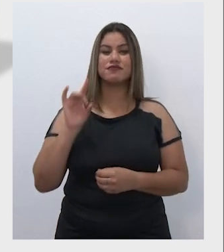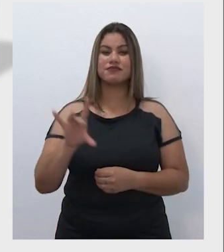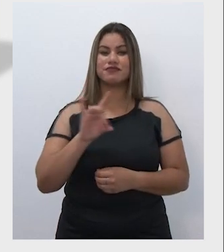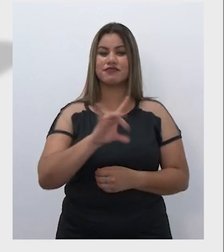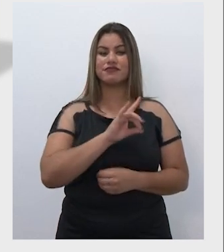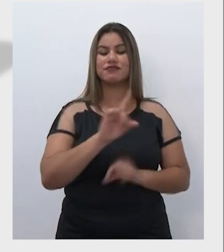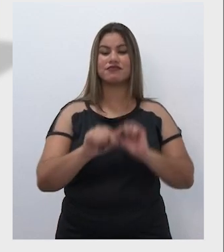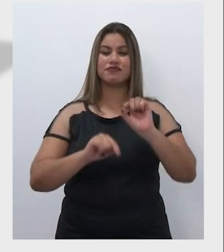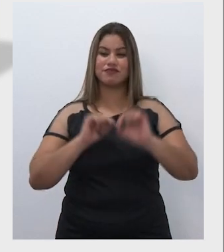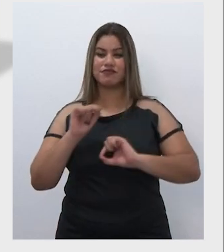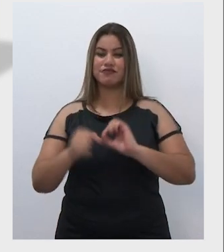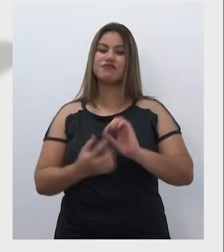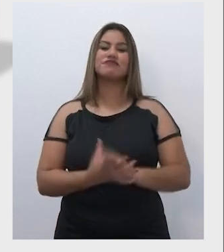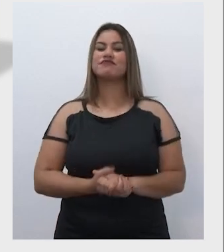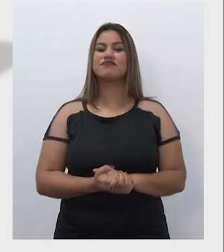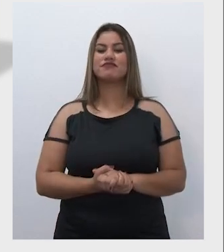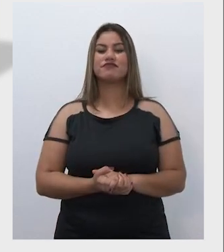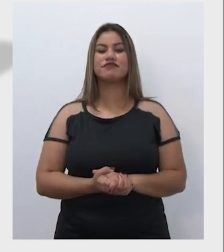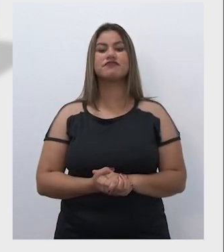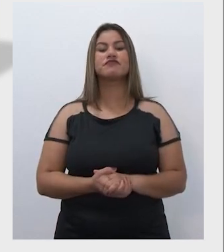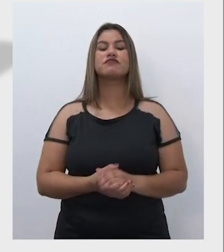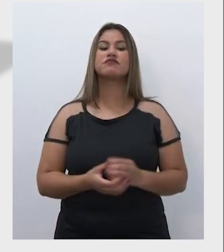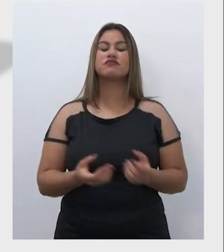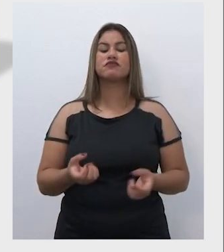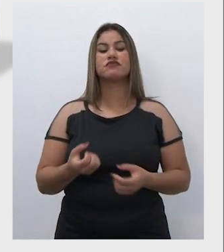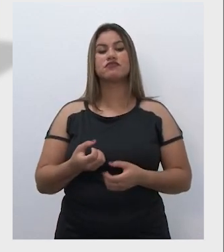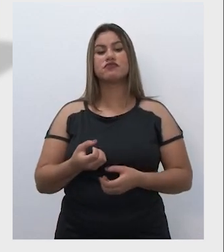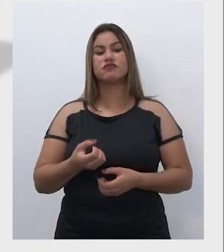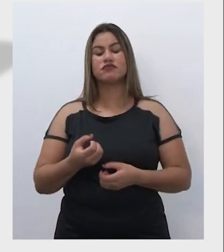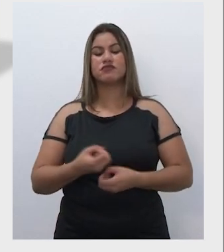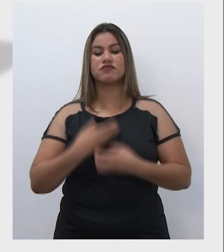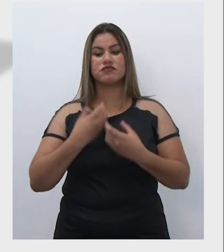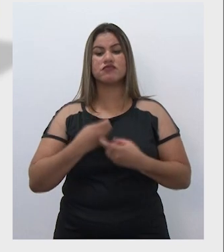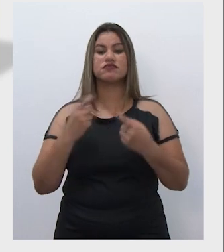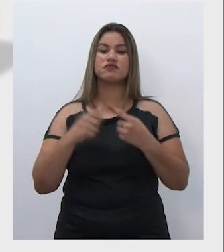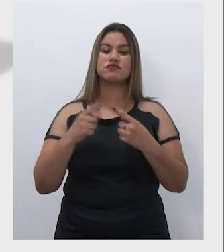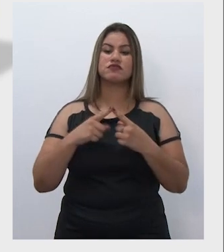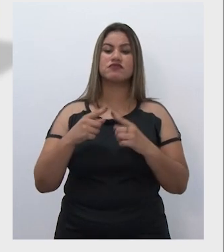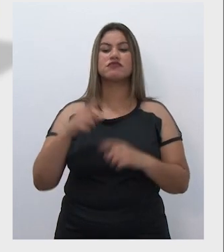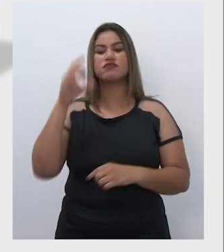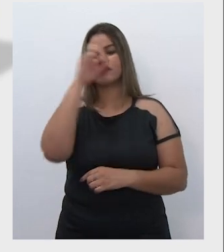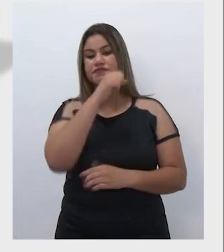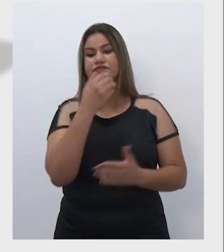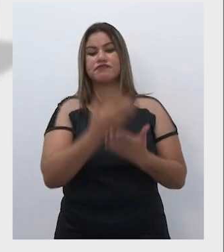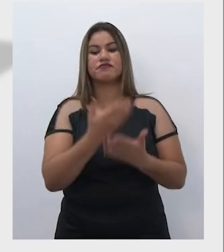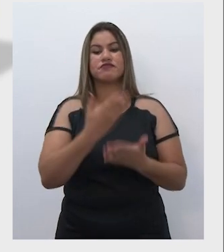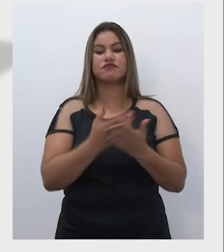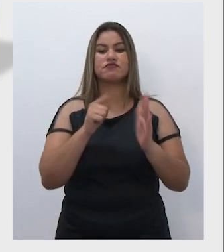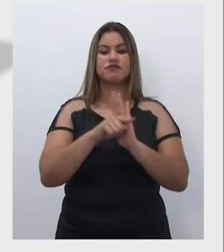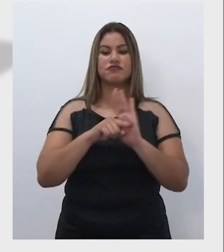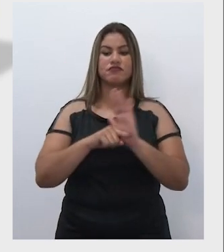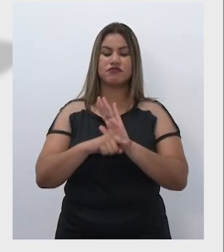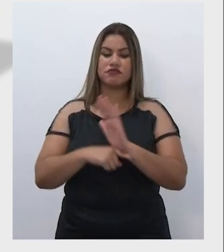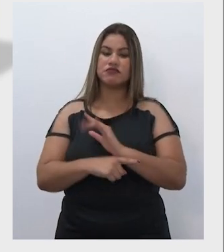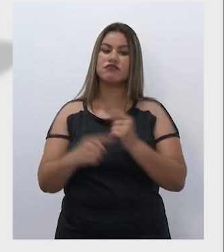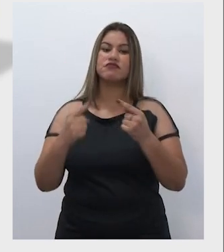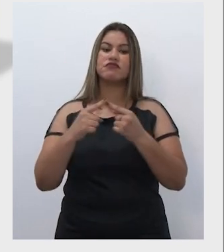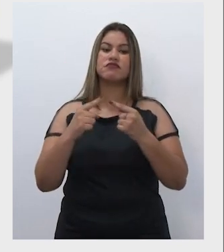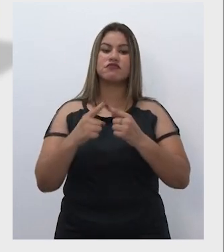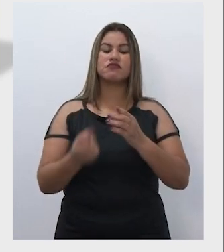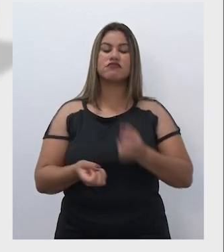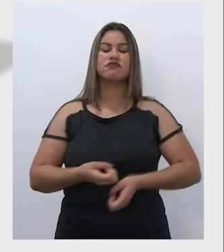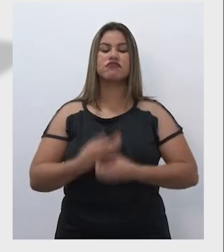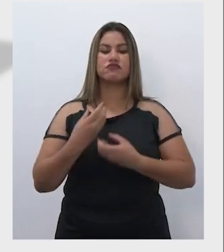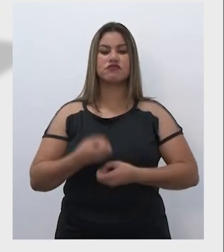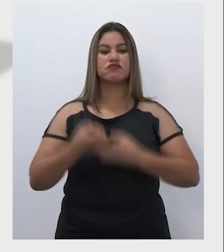comportamento empreendedor. Busca de informações é buscar, aprender, estudar e pesquisar mais informações para saber